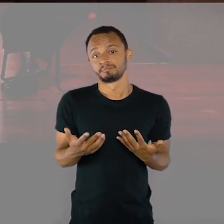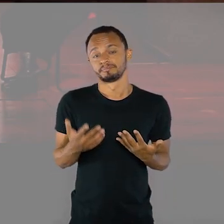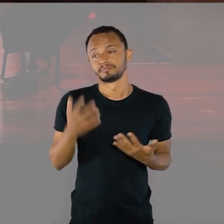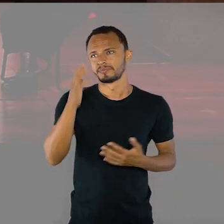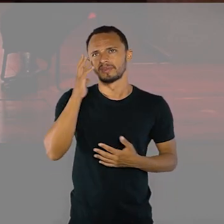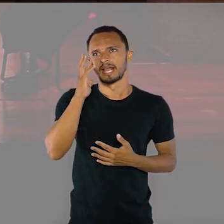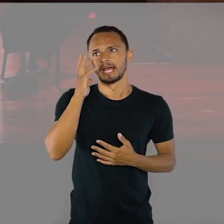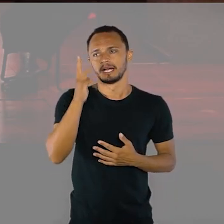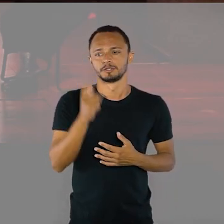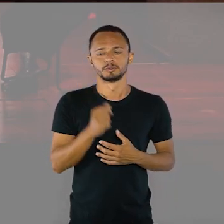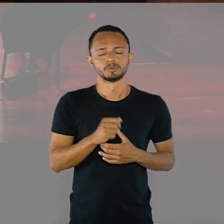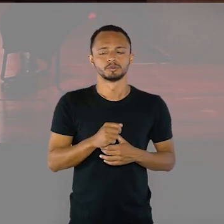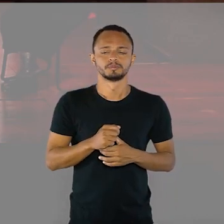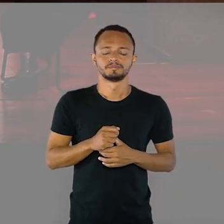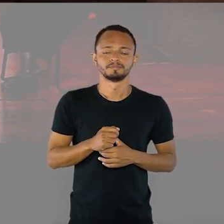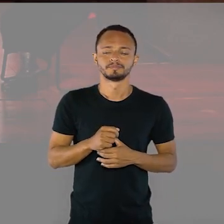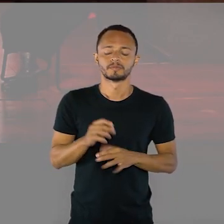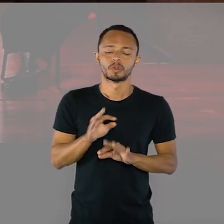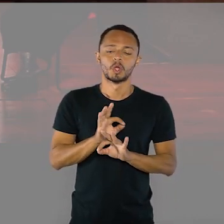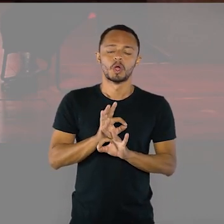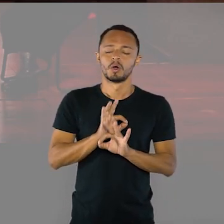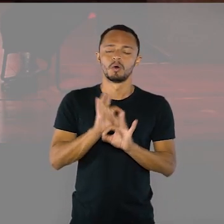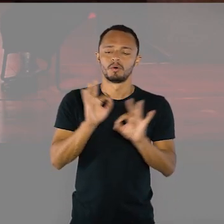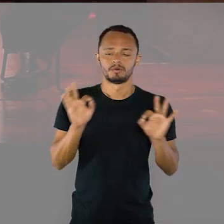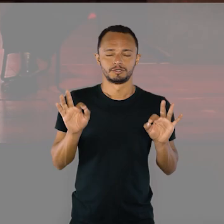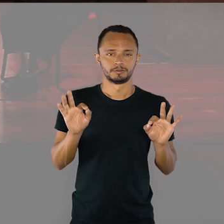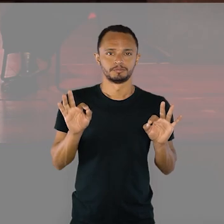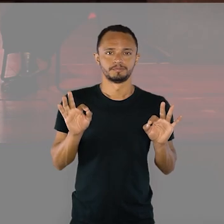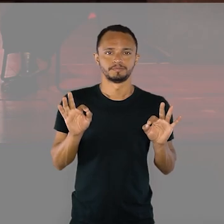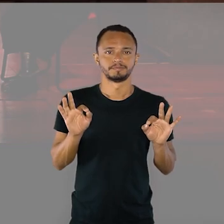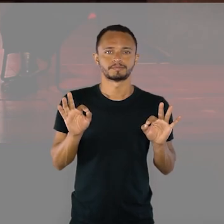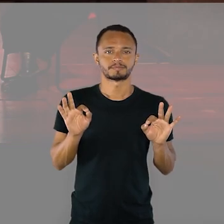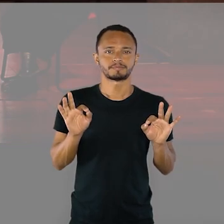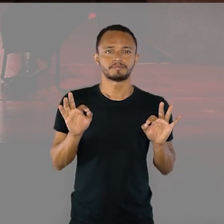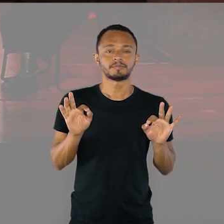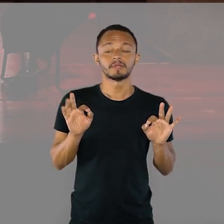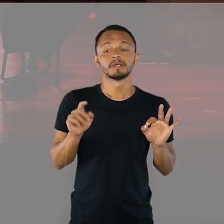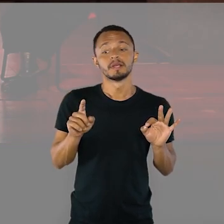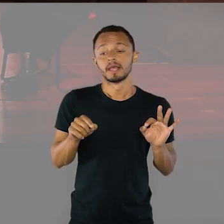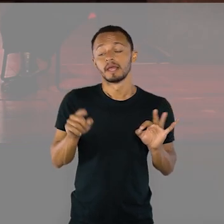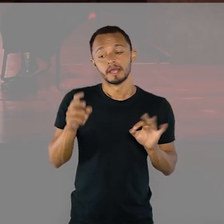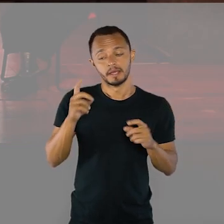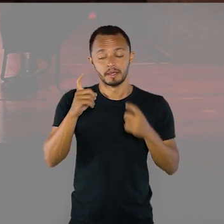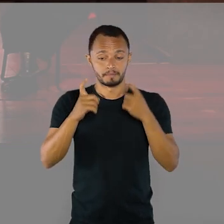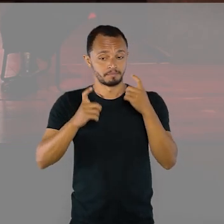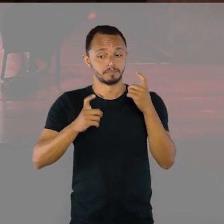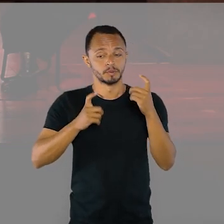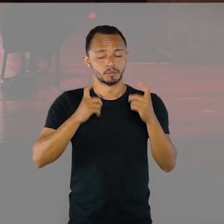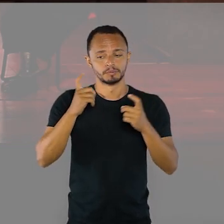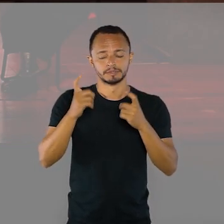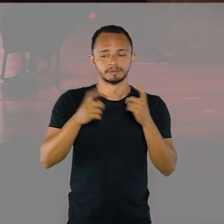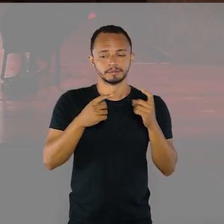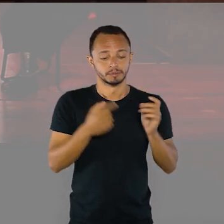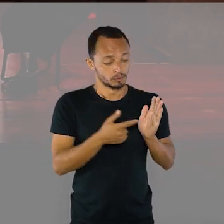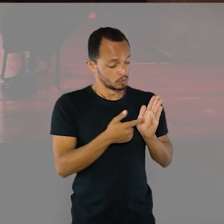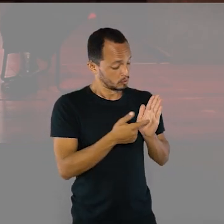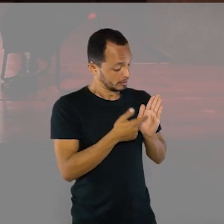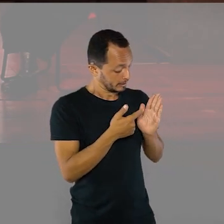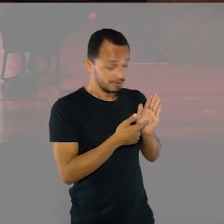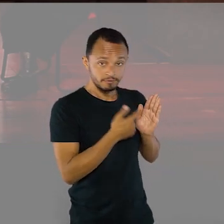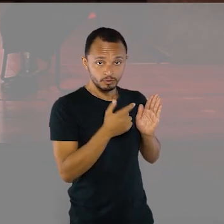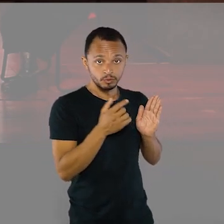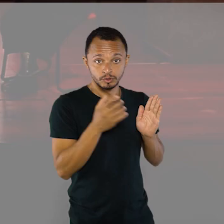questão ótima do ponto de vista de uma preocupação que a gente teve para pensar a partir do livro do